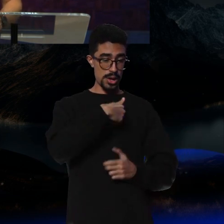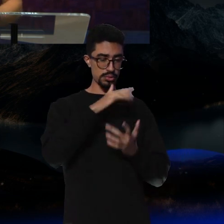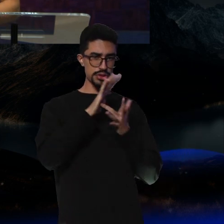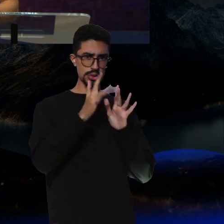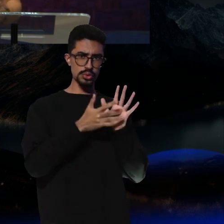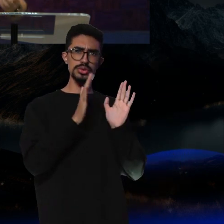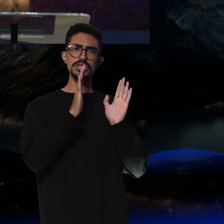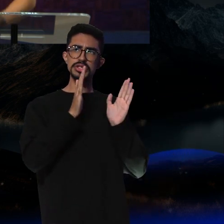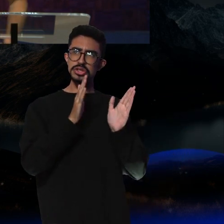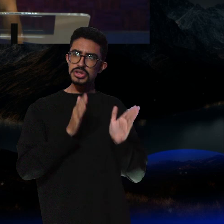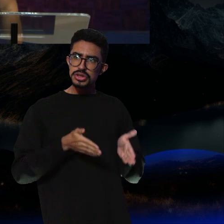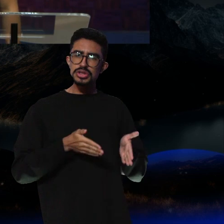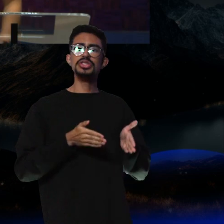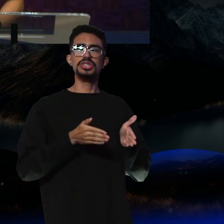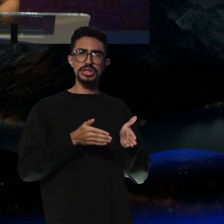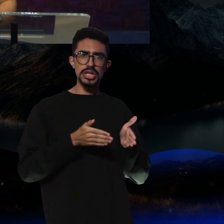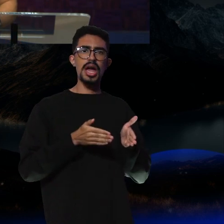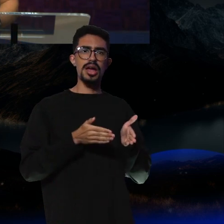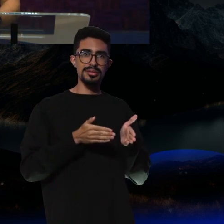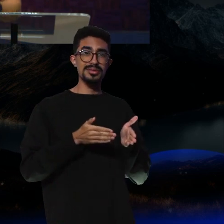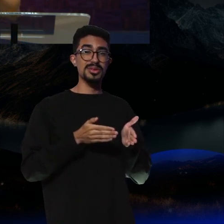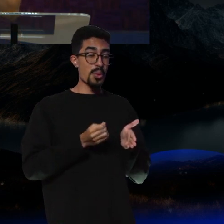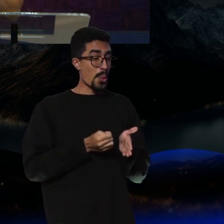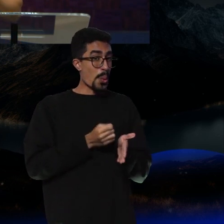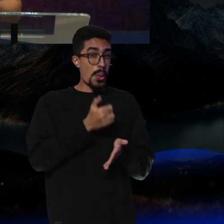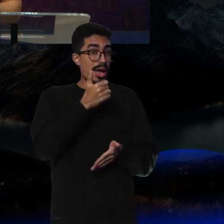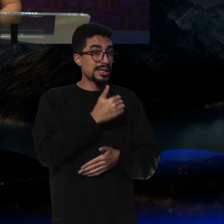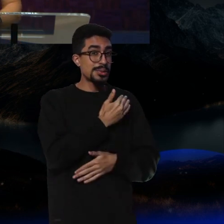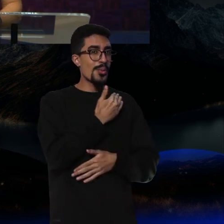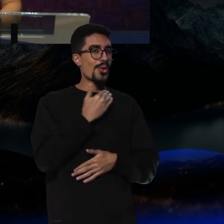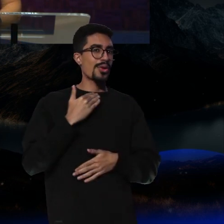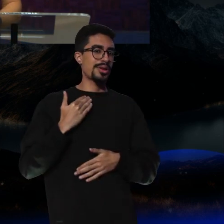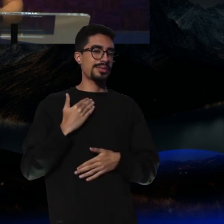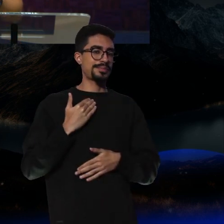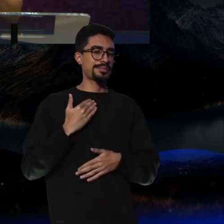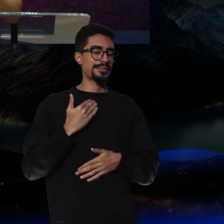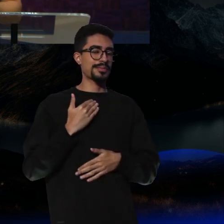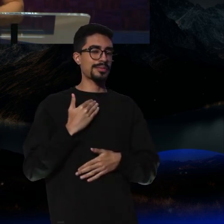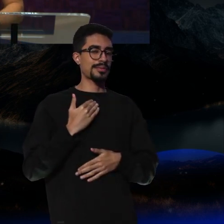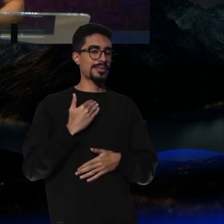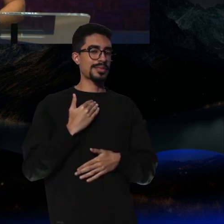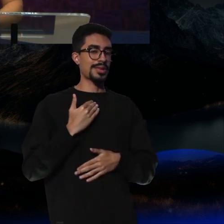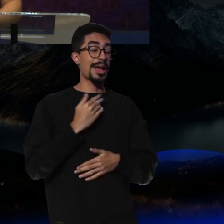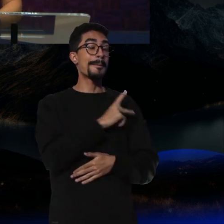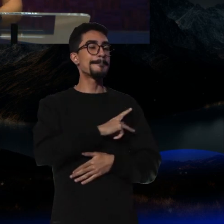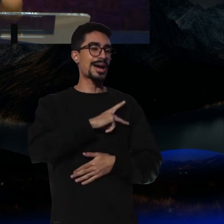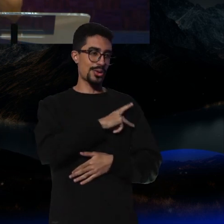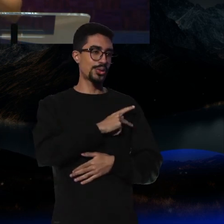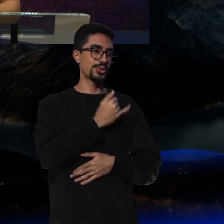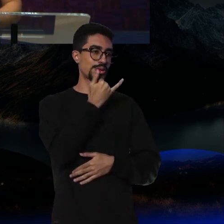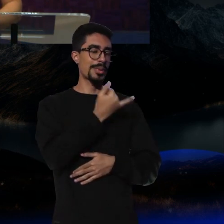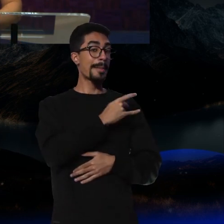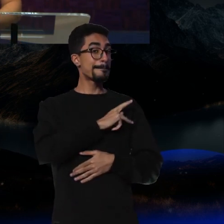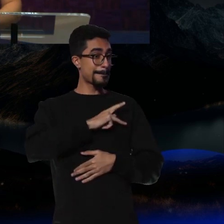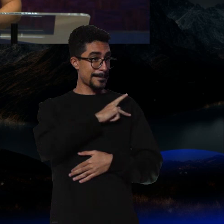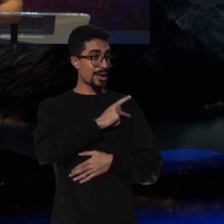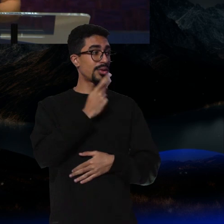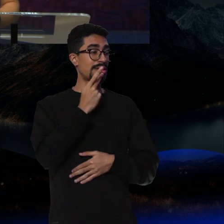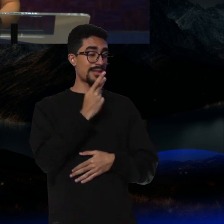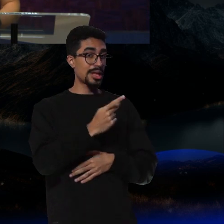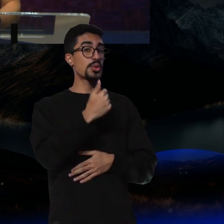bebida, está próximo o tempo da minha partida. Combati o bom combate, terminei a corrida, guardei a